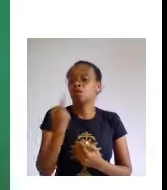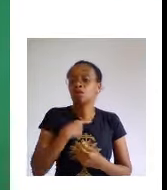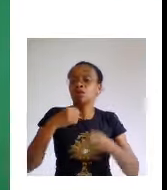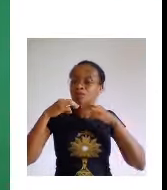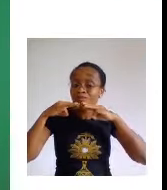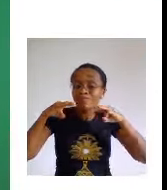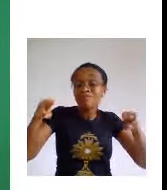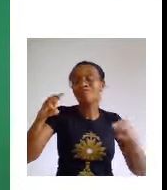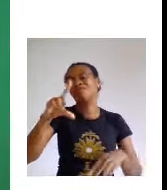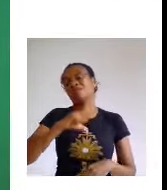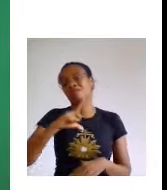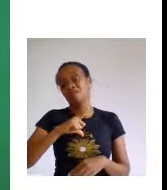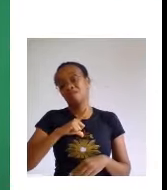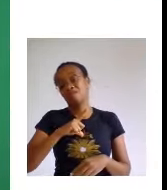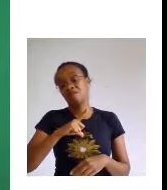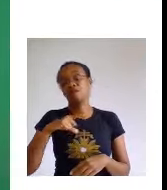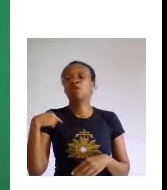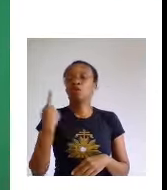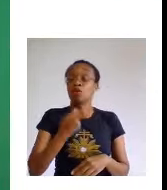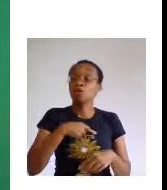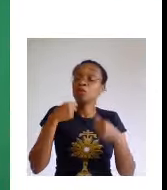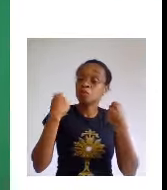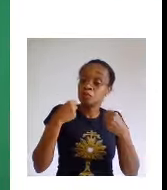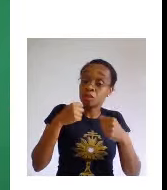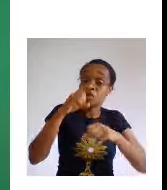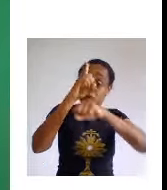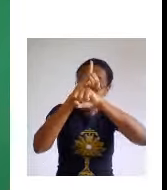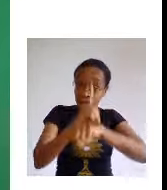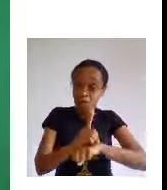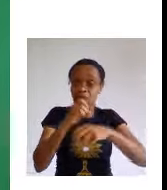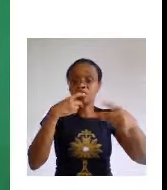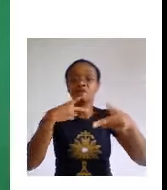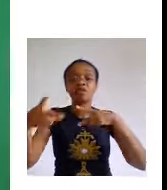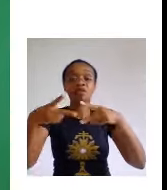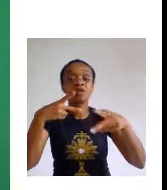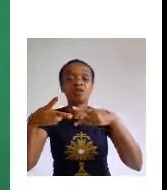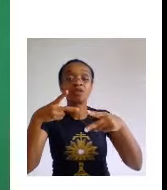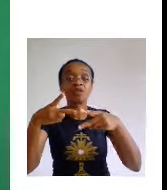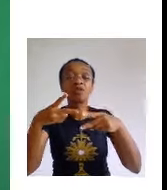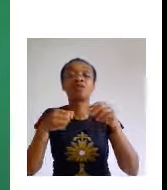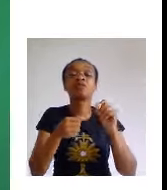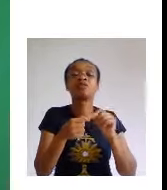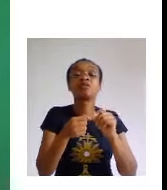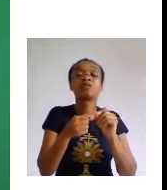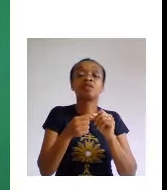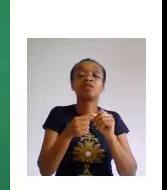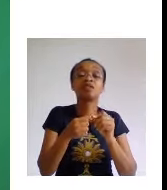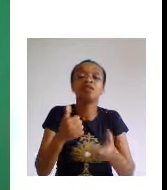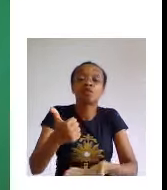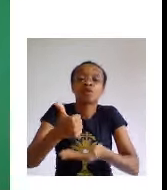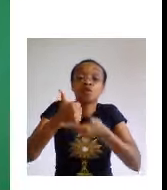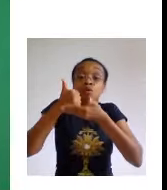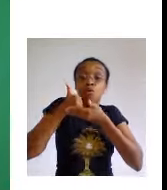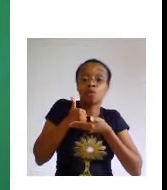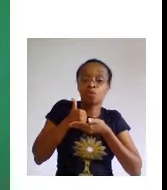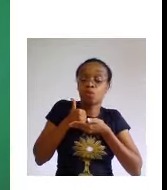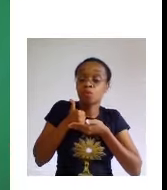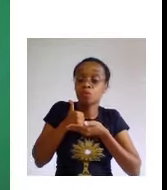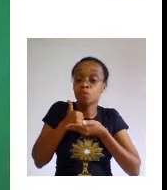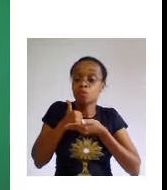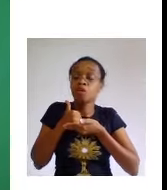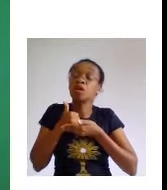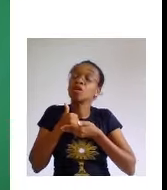Tá? Dentro da nossa Diocese de São José dos Campos, a nossa missão é de promover o apoio, sensibilização e